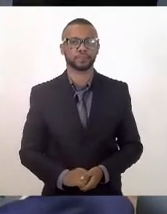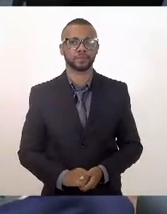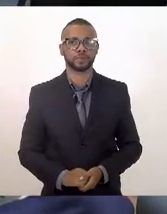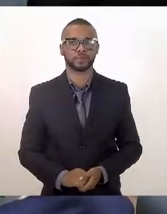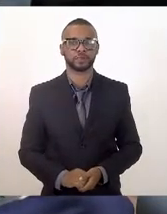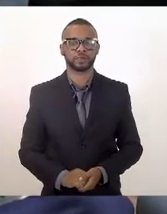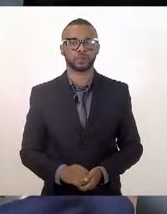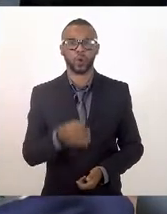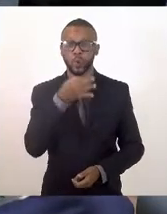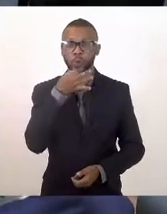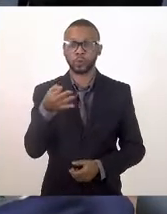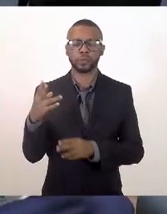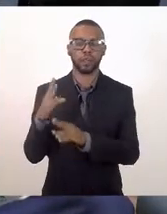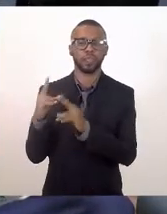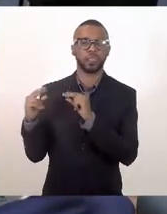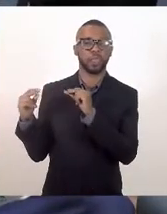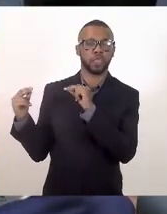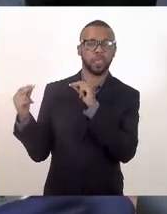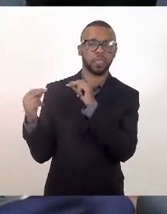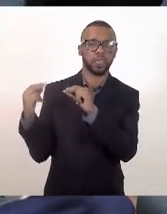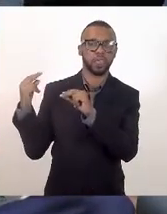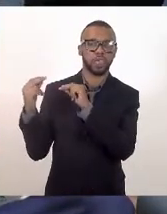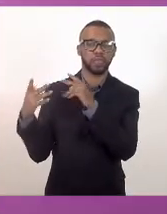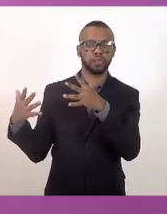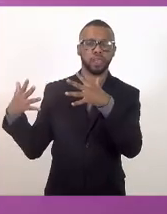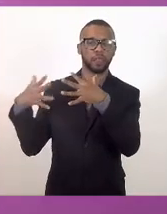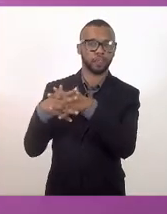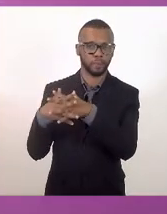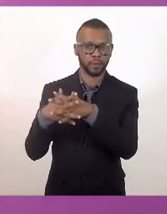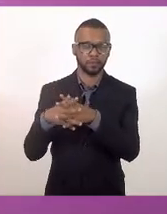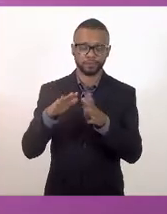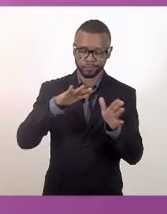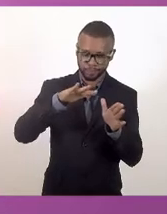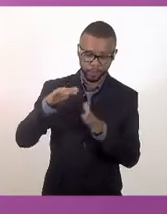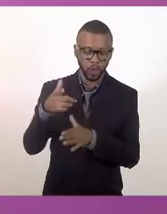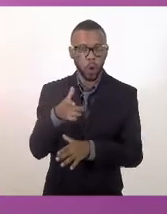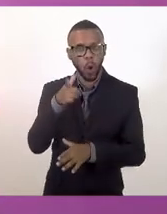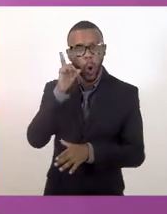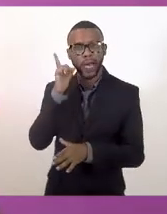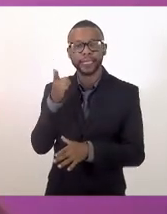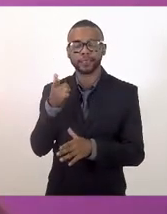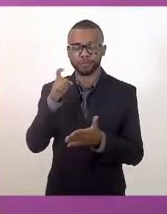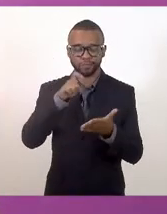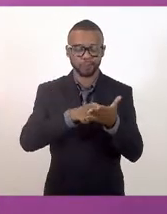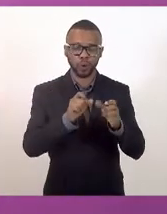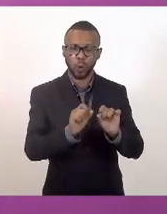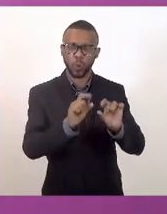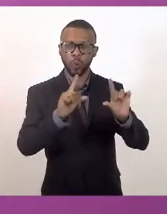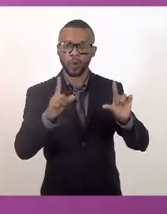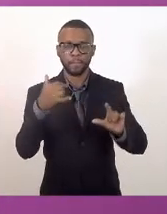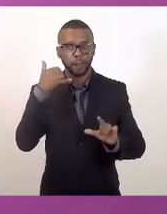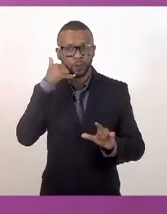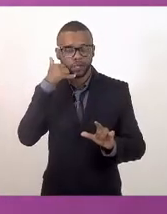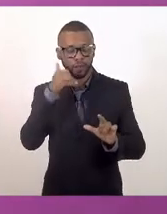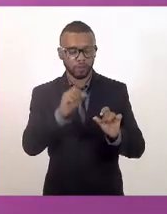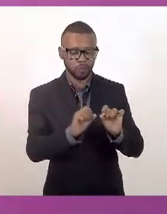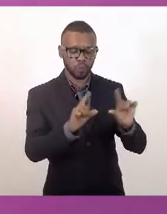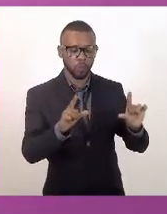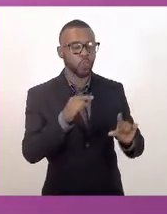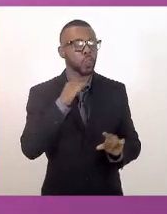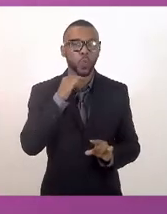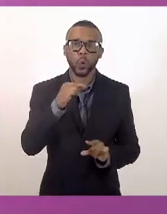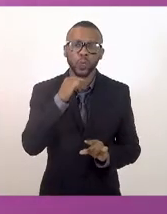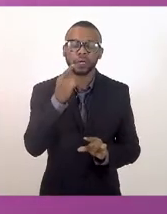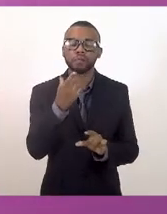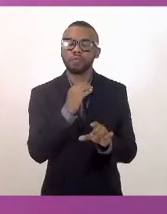aberto o som. Ontem eu entrei pelo celular, não consegui me comunicar. Hoje estou entrando